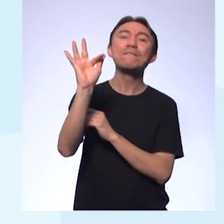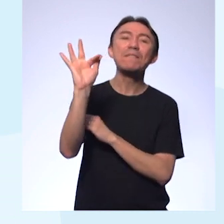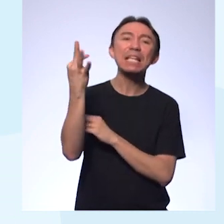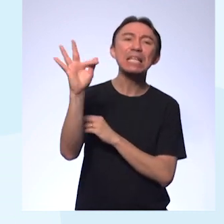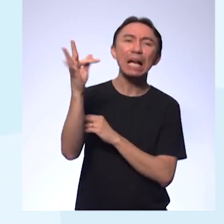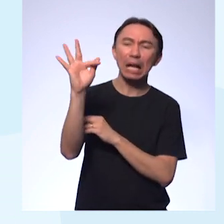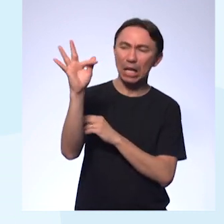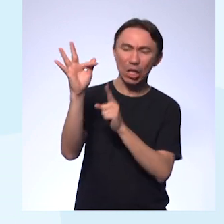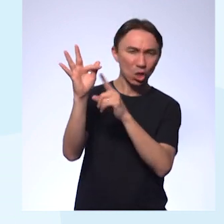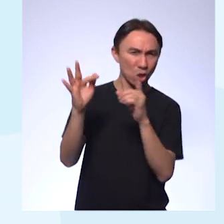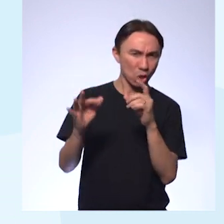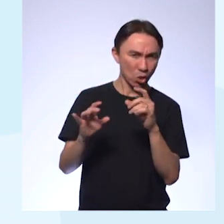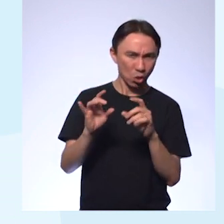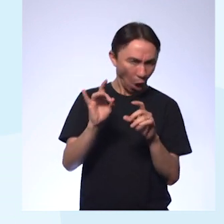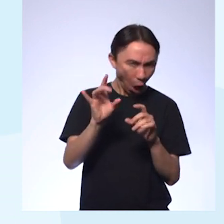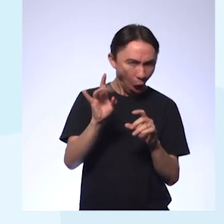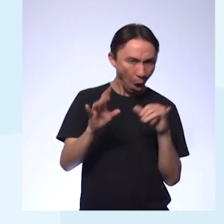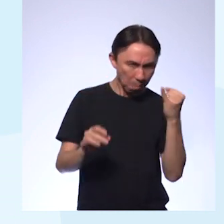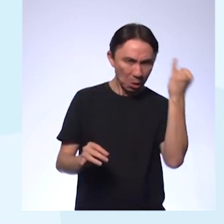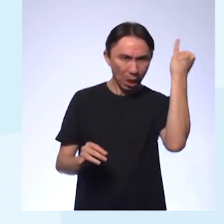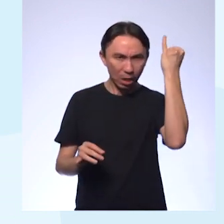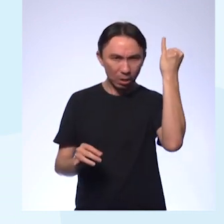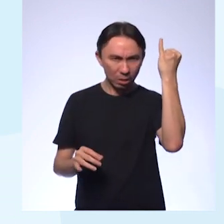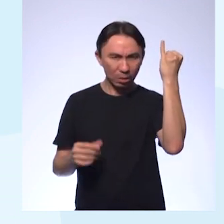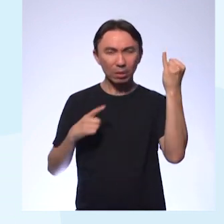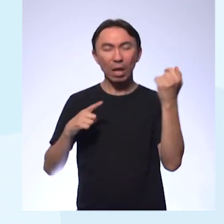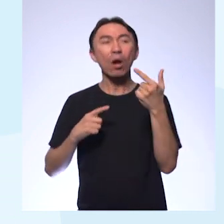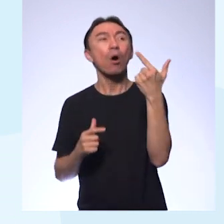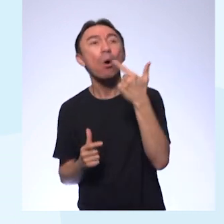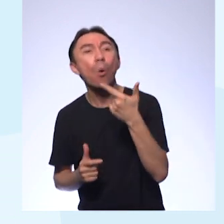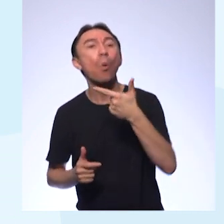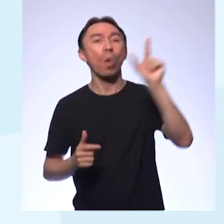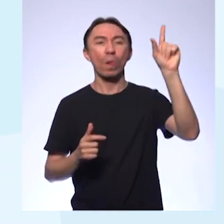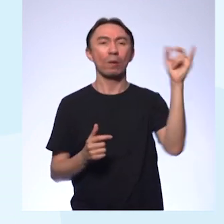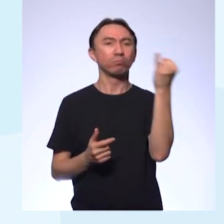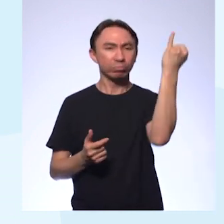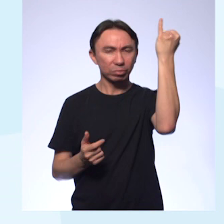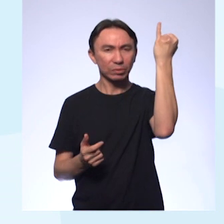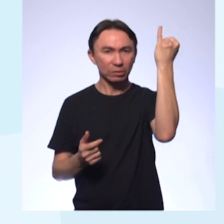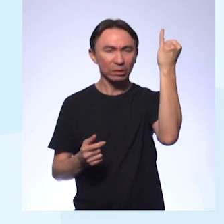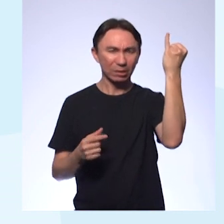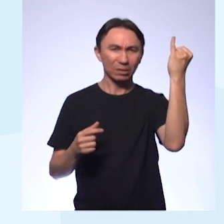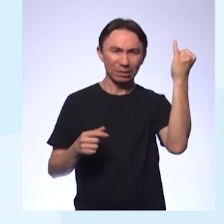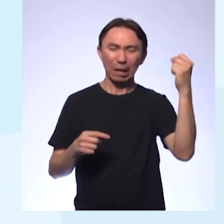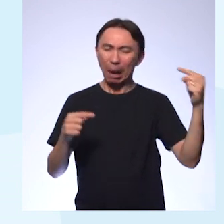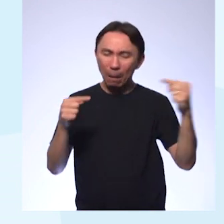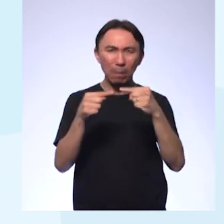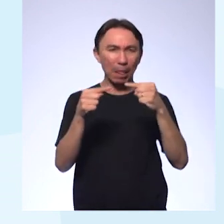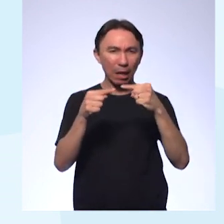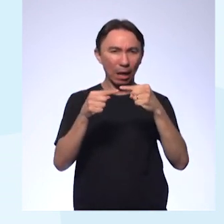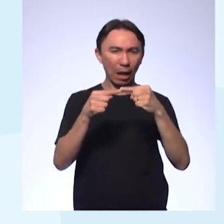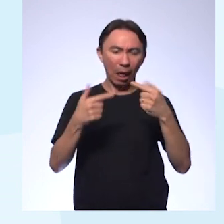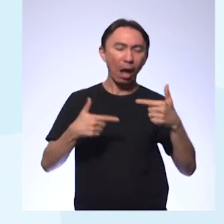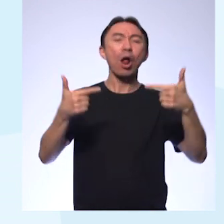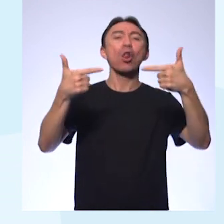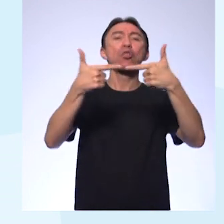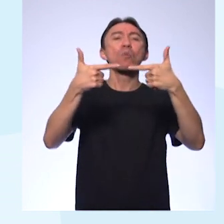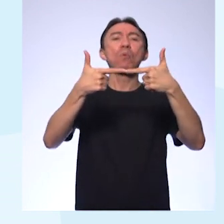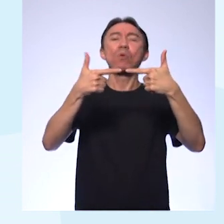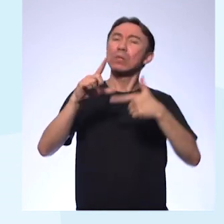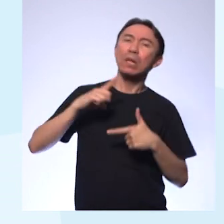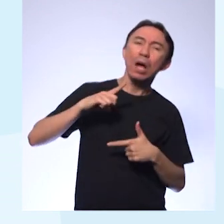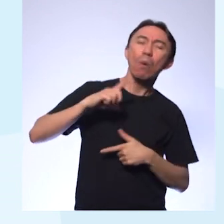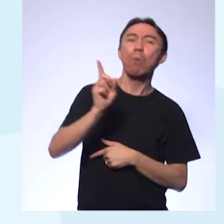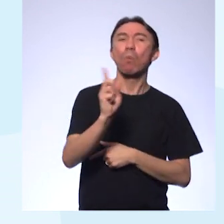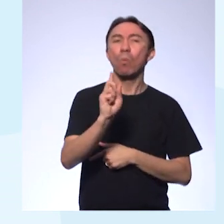que é importante também? Tem outra importância que vocês acham que seja relevante em relação a conhecer o que é um isômero? Eu